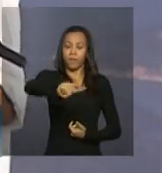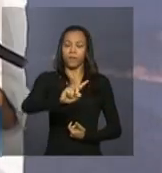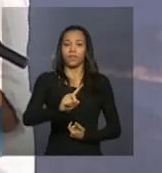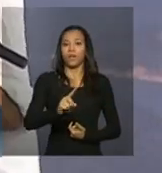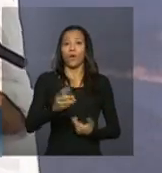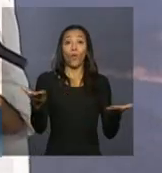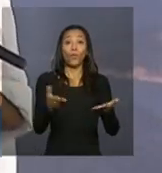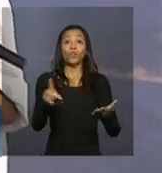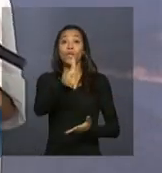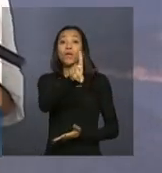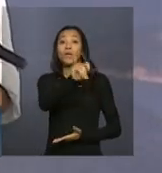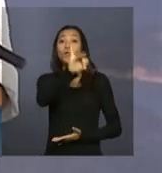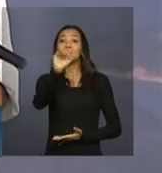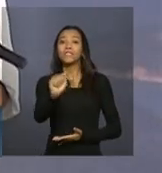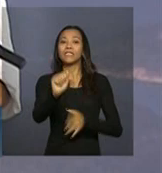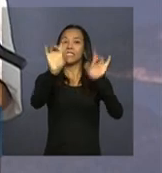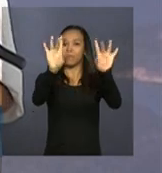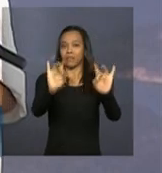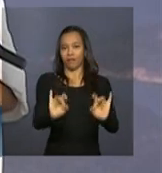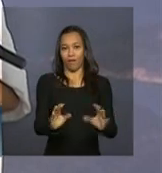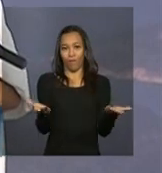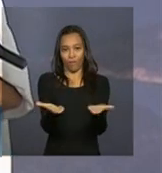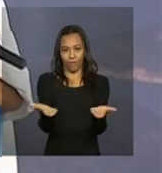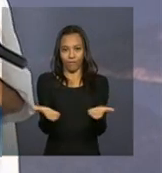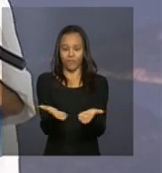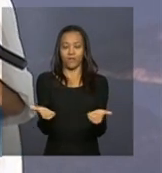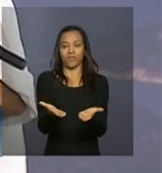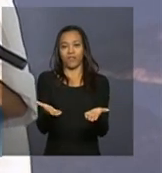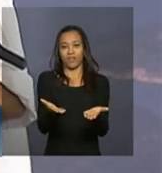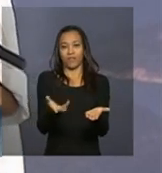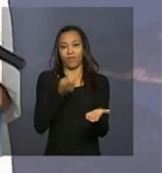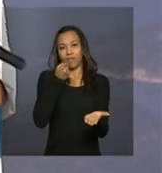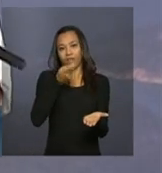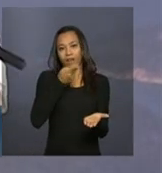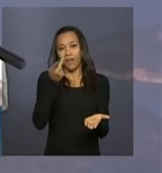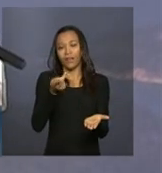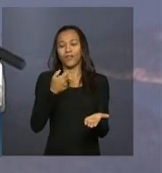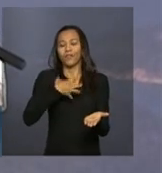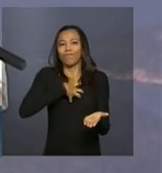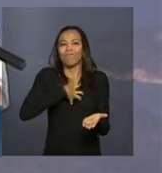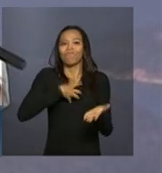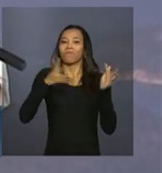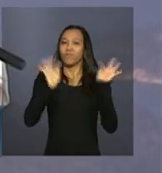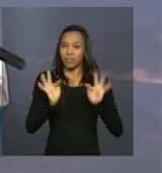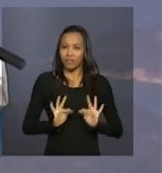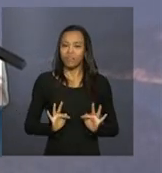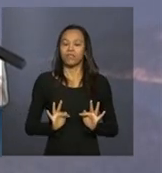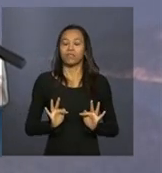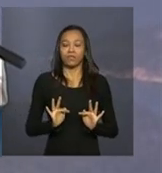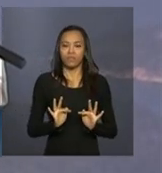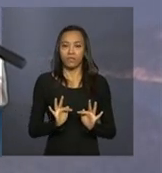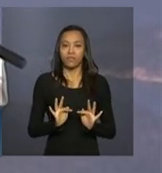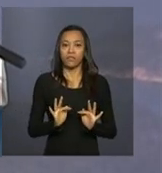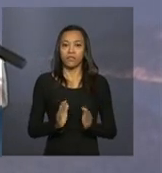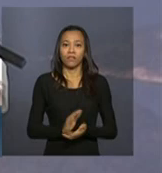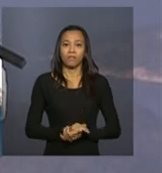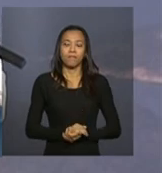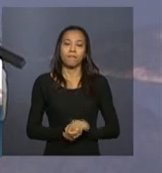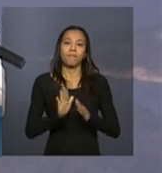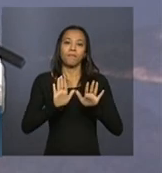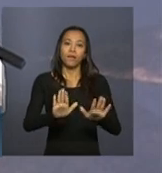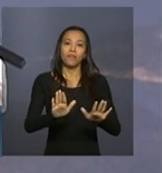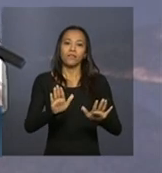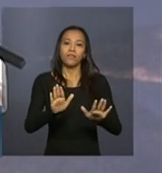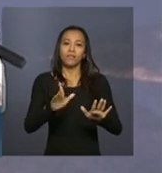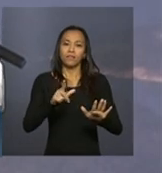Presidente, essa é uma data muito especial. Eu vou deixar o palácio para falar um pouquinho mais da minha felicidade, mas lá a gente